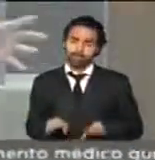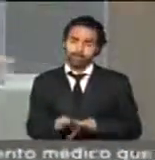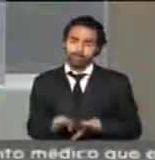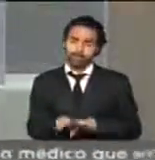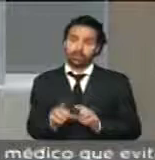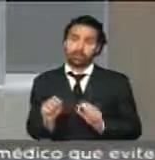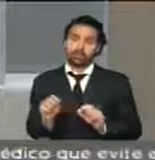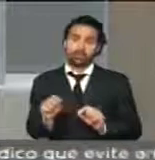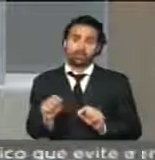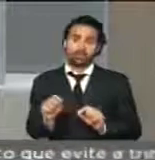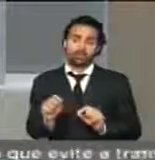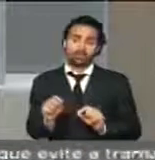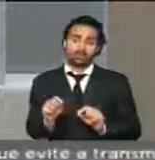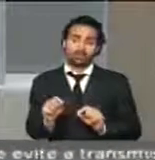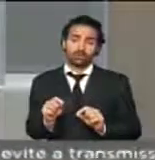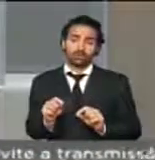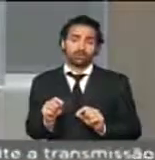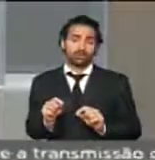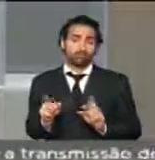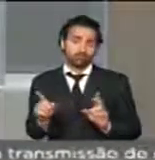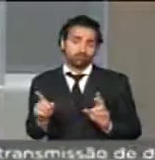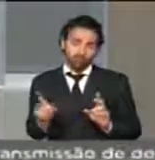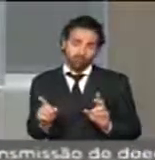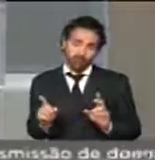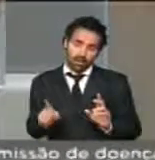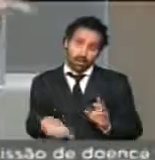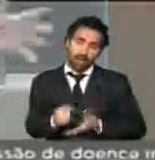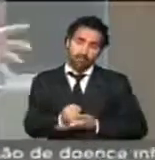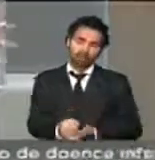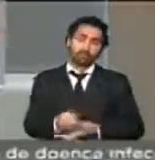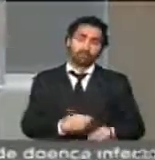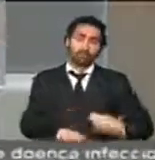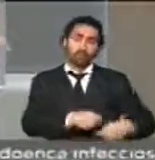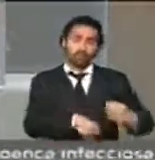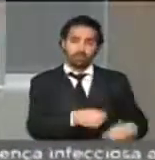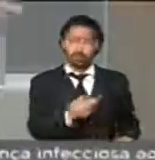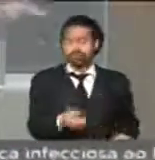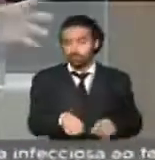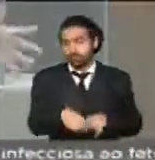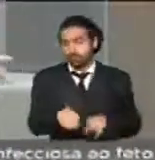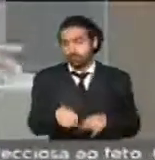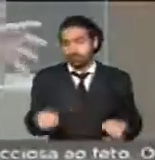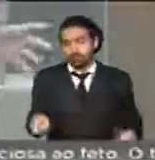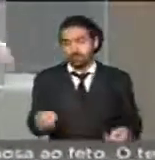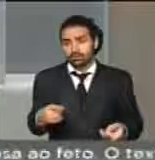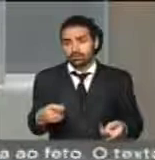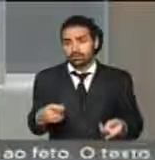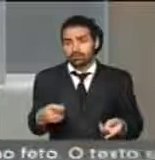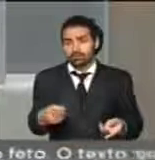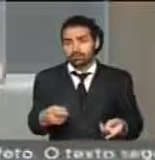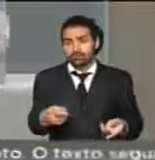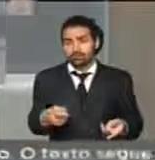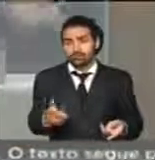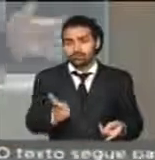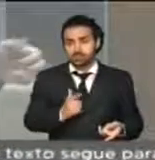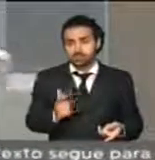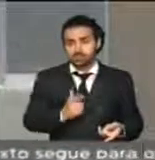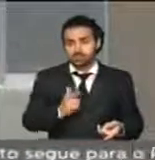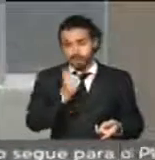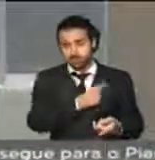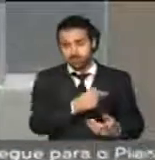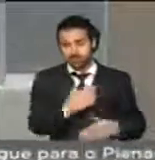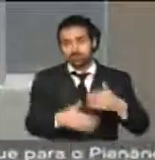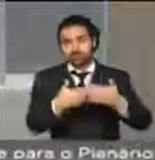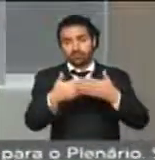de distribuição de renda como canais de irrigação da economia para